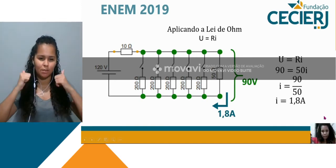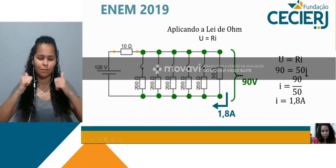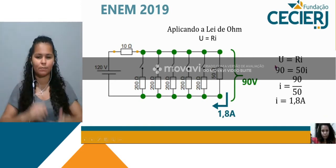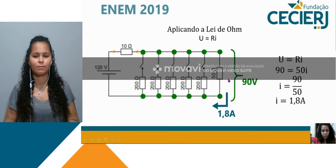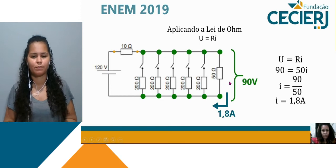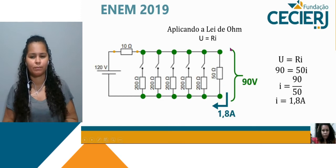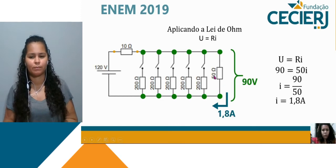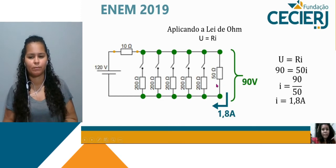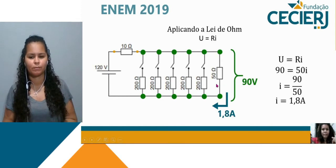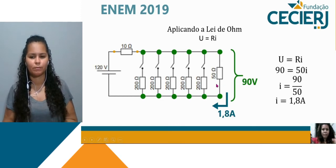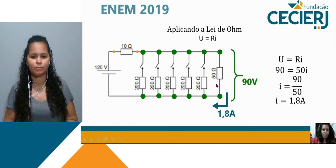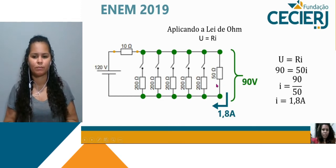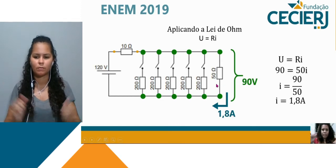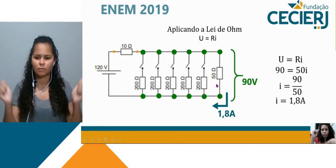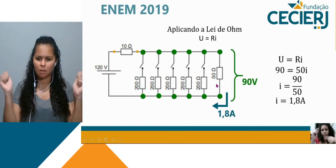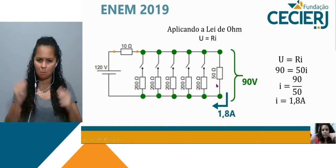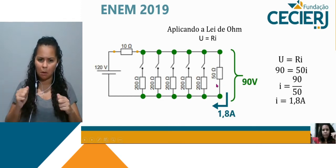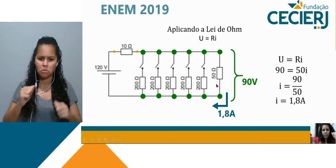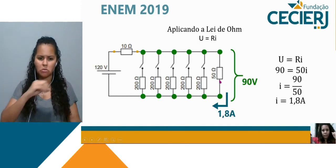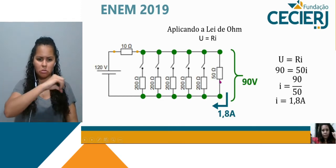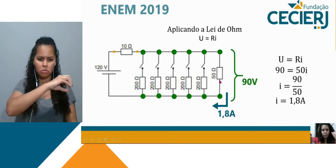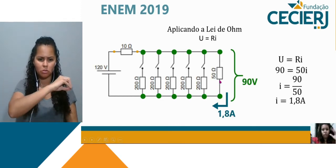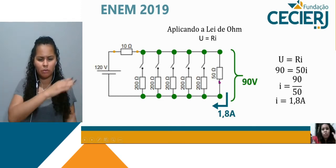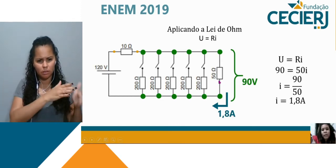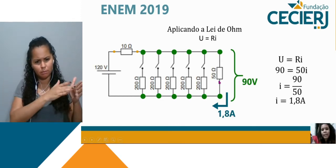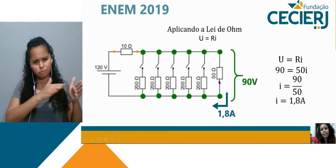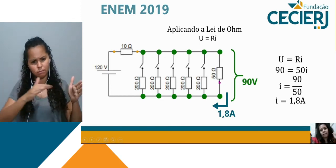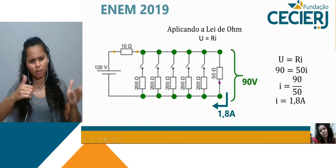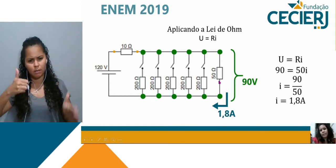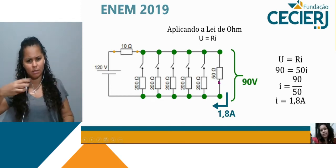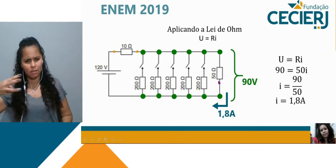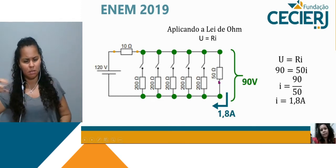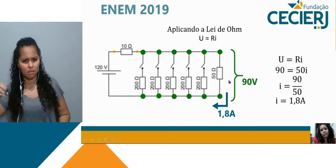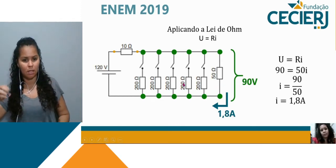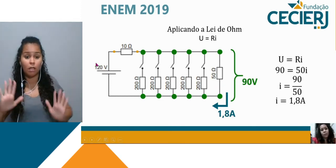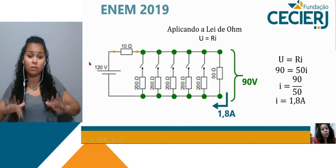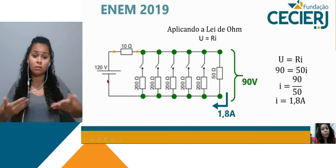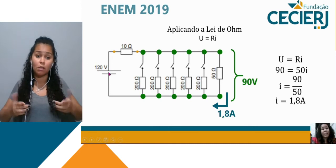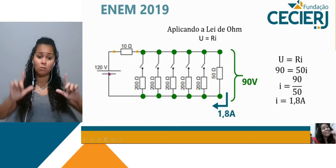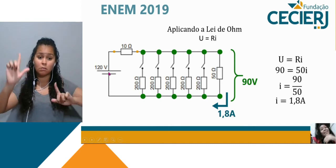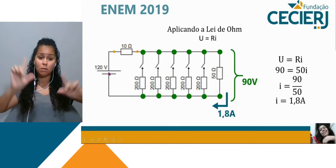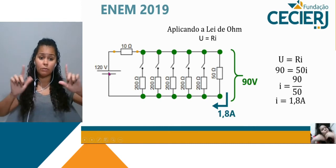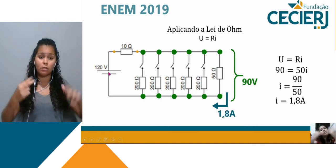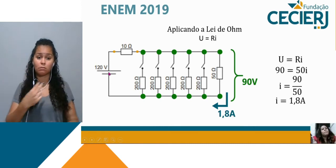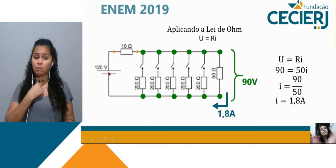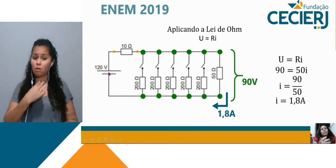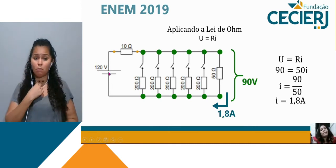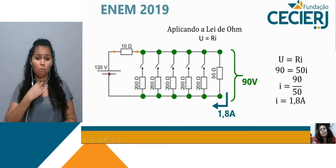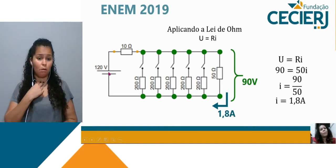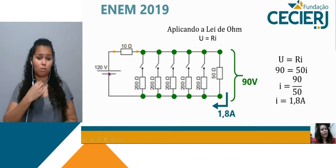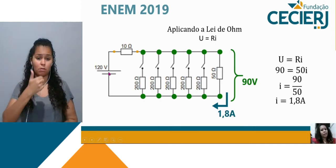aqui? Como a TV pode ir entre 90 e 130, nunca que essa TV pode ter 130. Porque nem isso tem